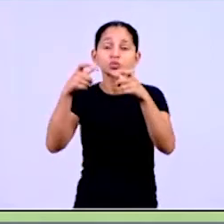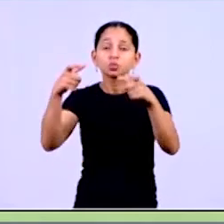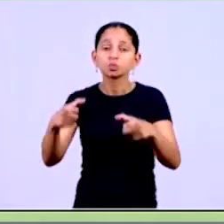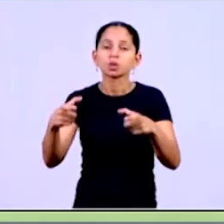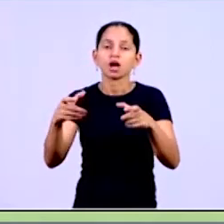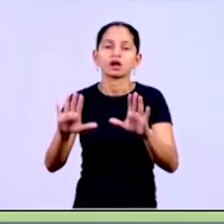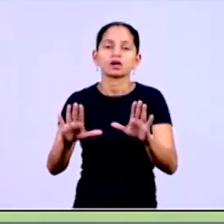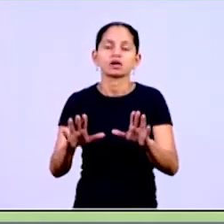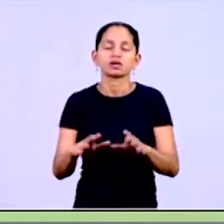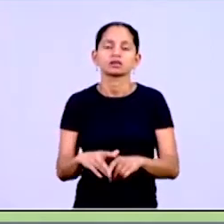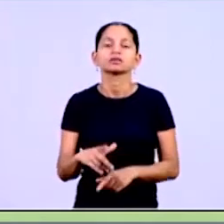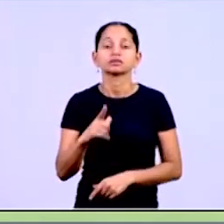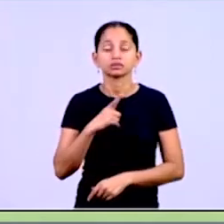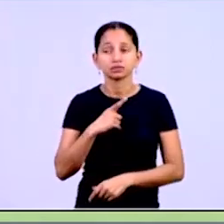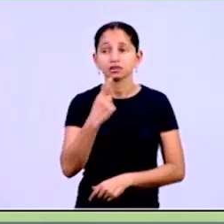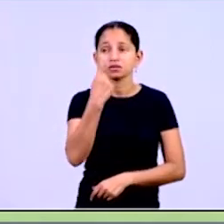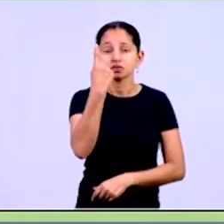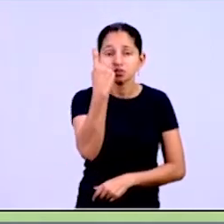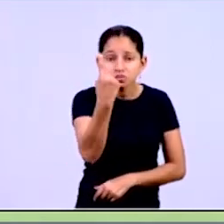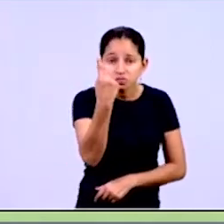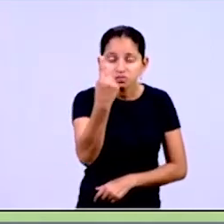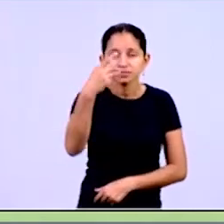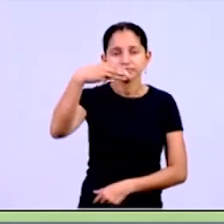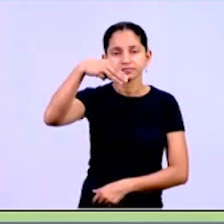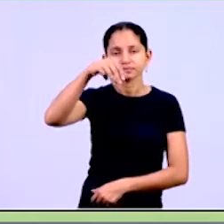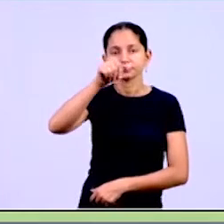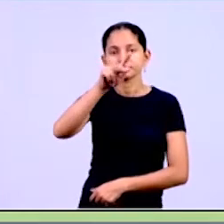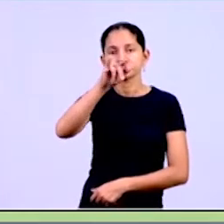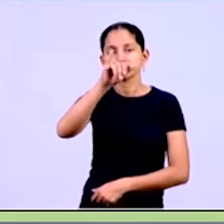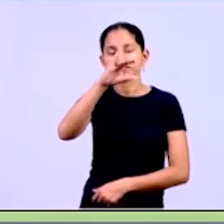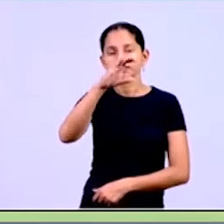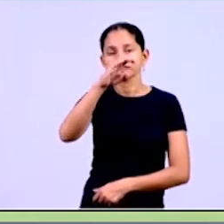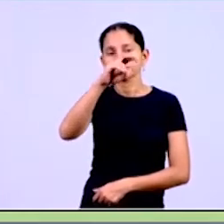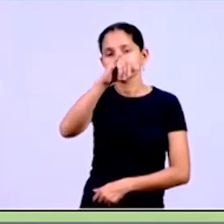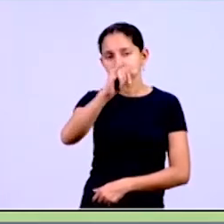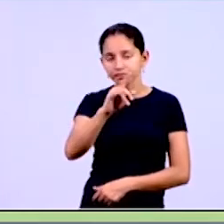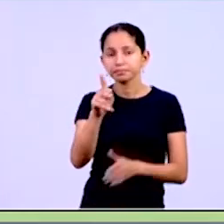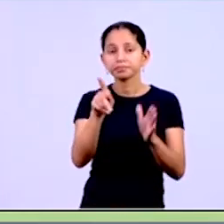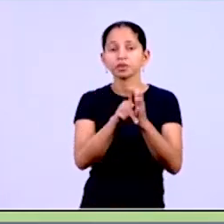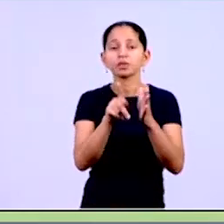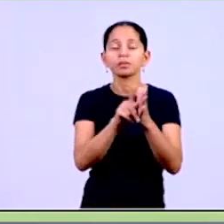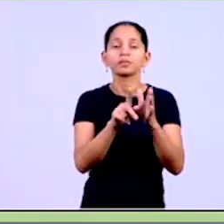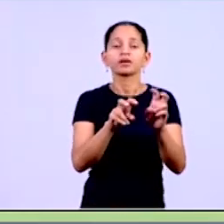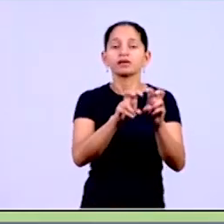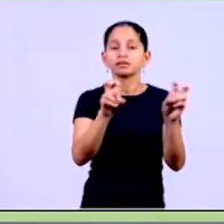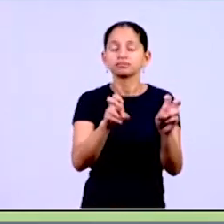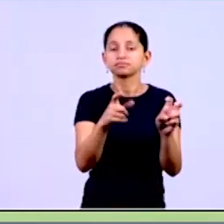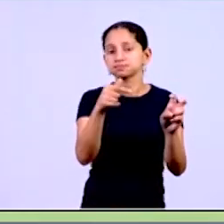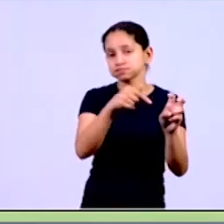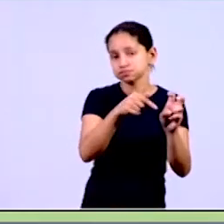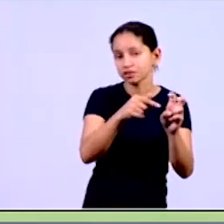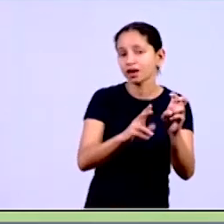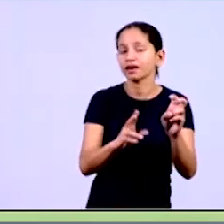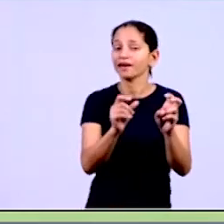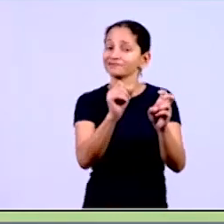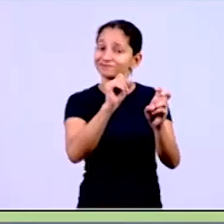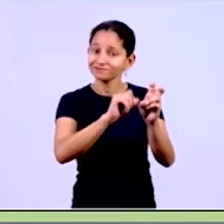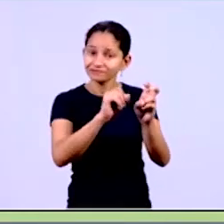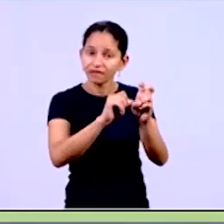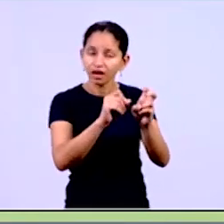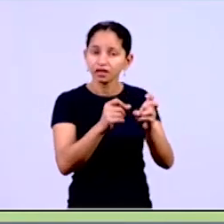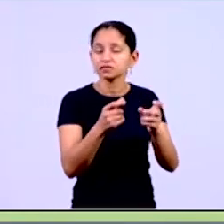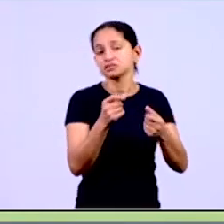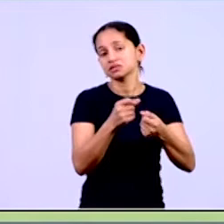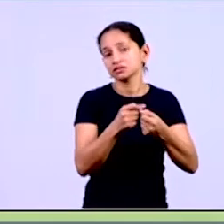Agora você tem uma máquina que serve e uma máquina que usa recursos.